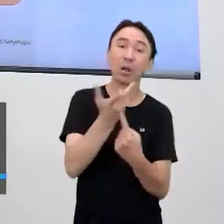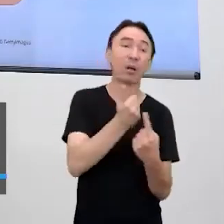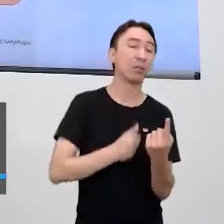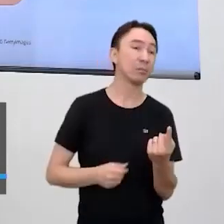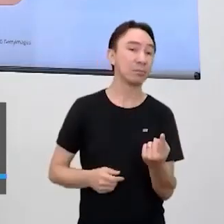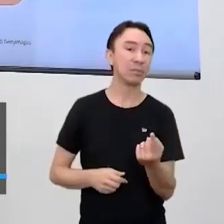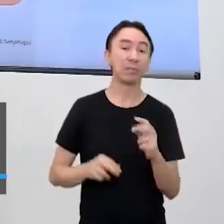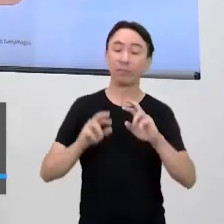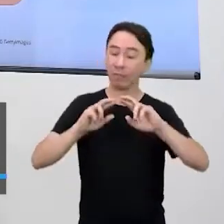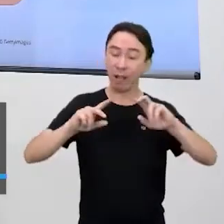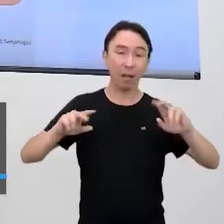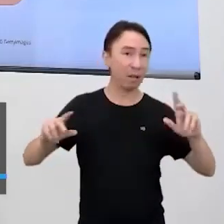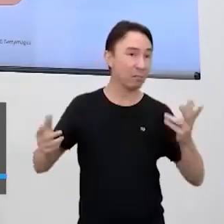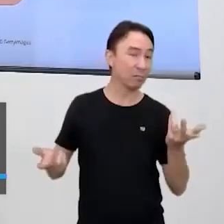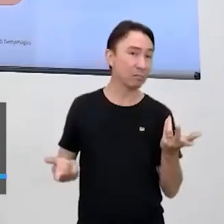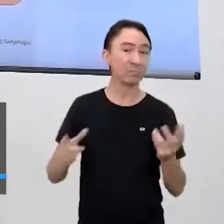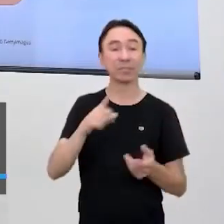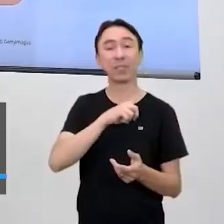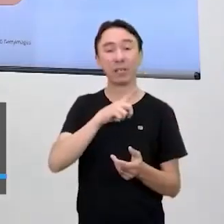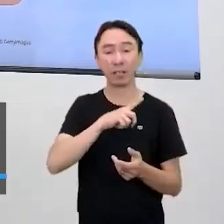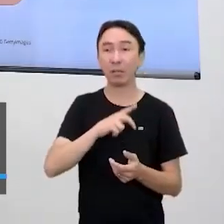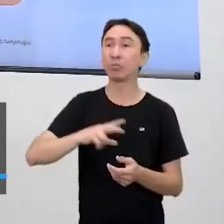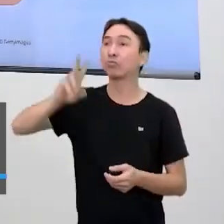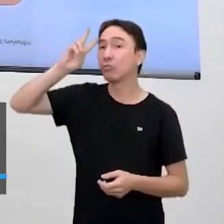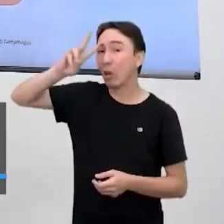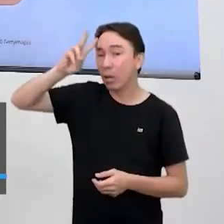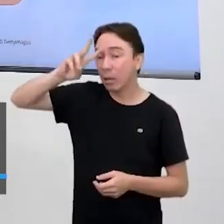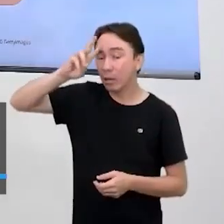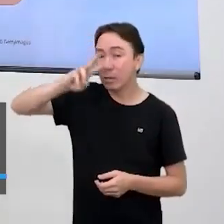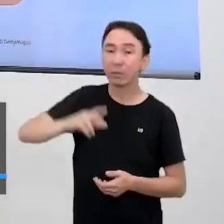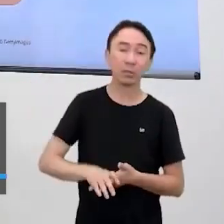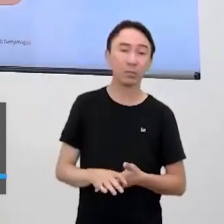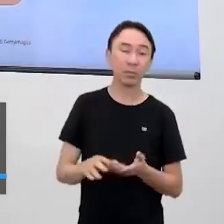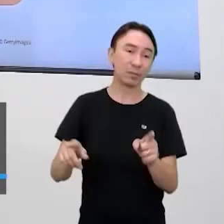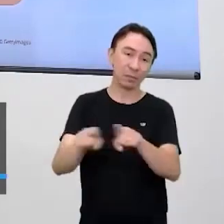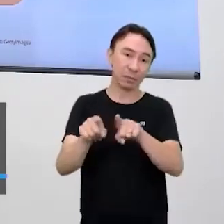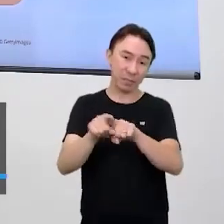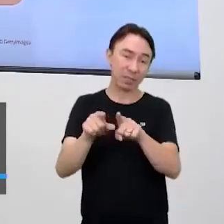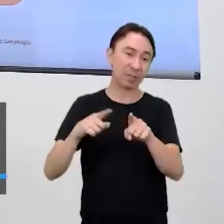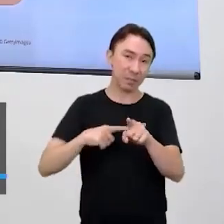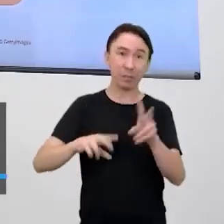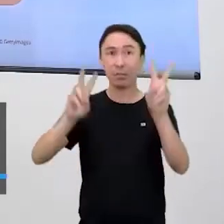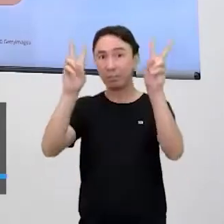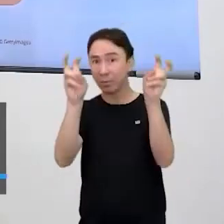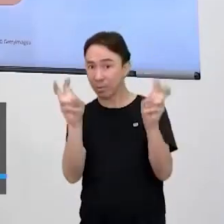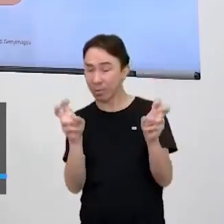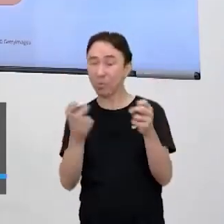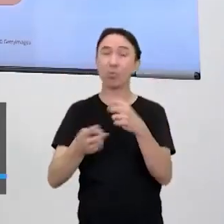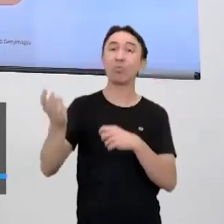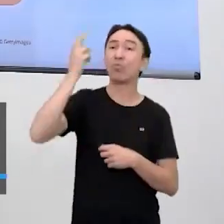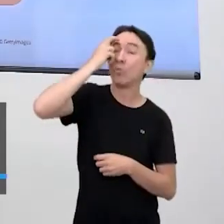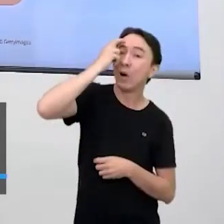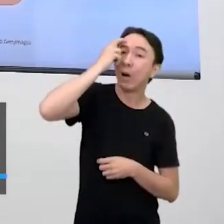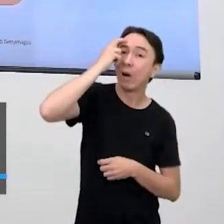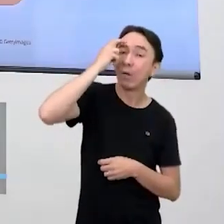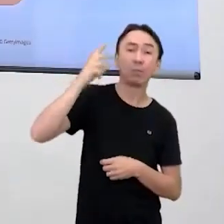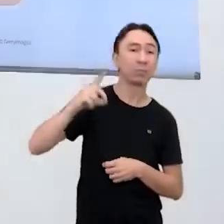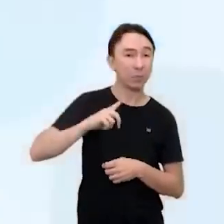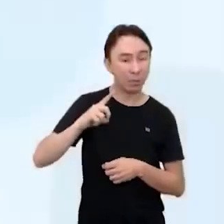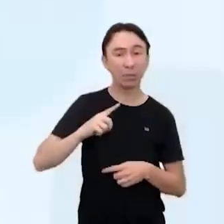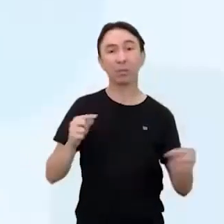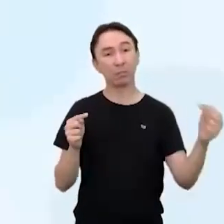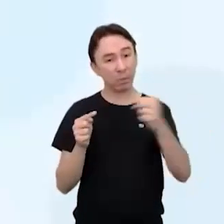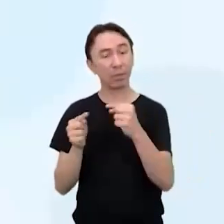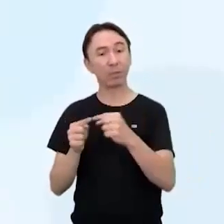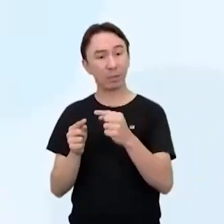históricas e vem uma série de questões culturais que se relacionam diretamente com esse tema. Bota no LED. Olha lá,